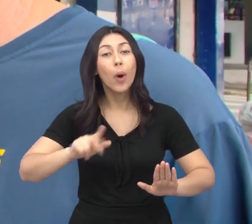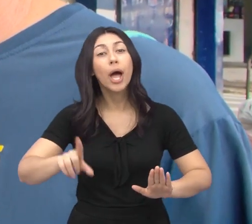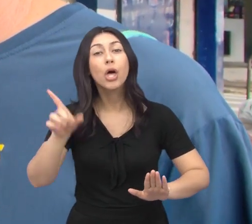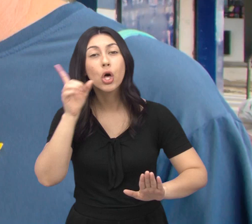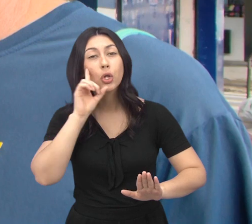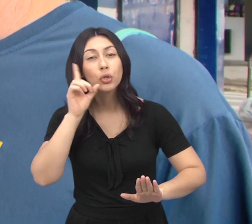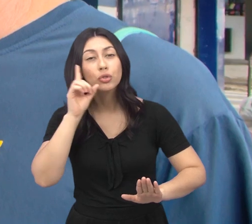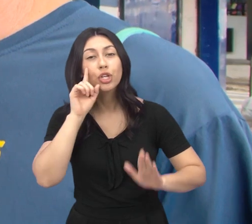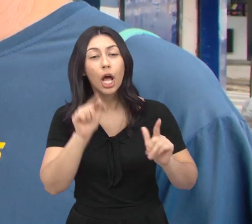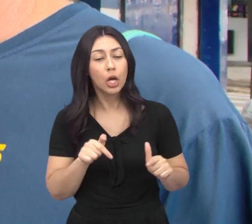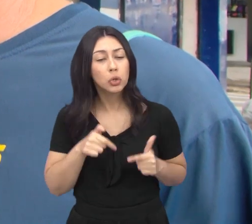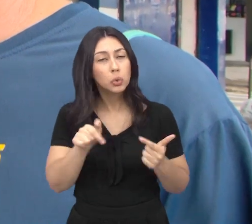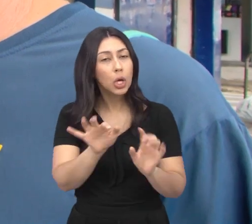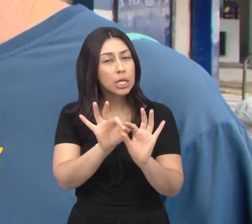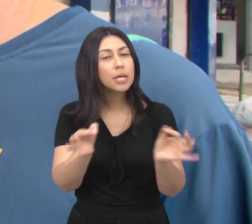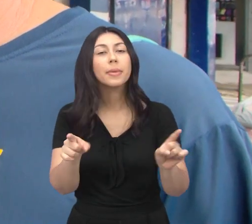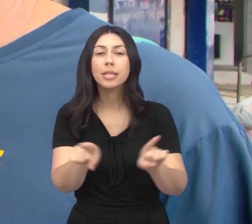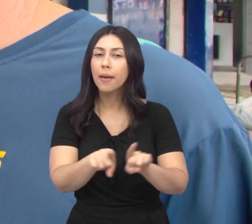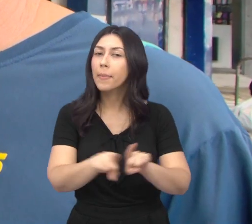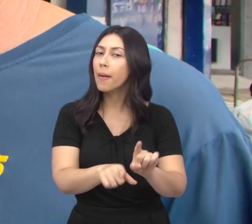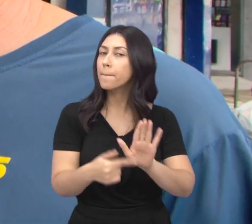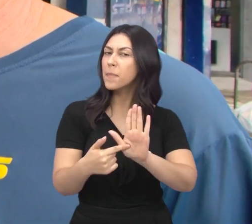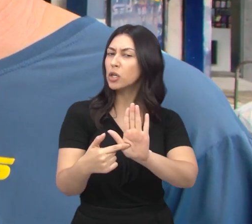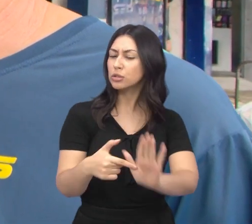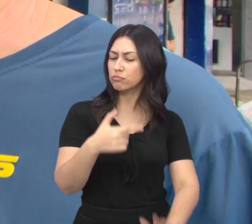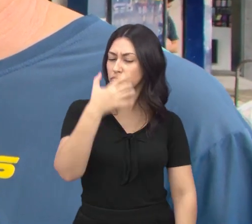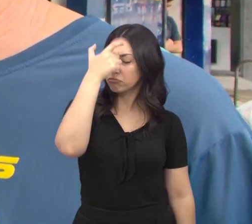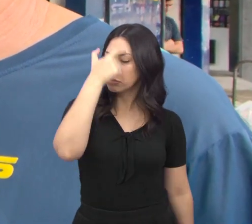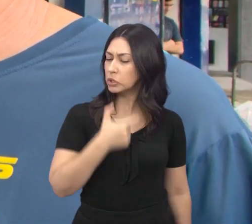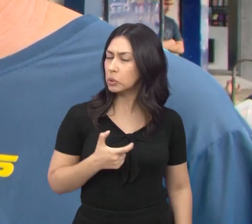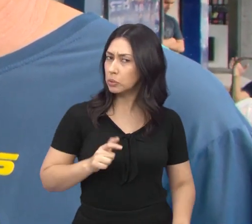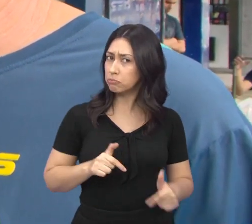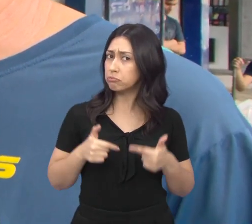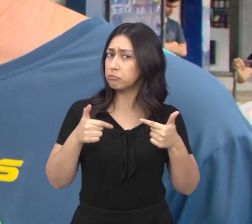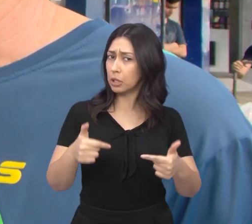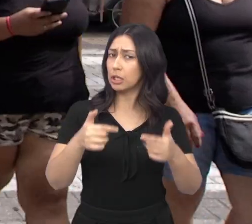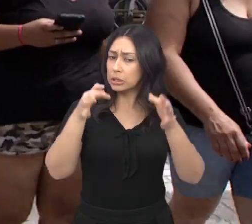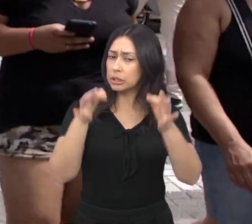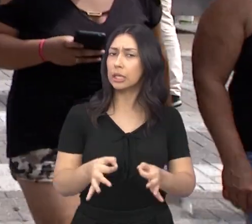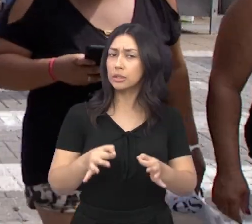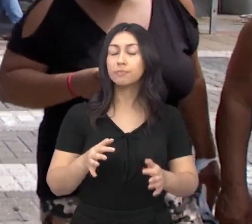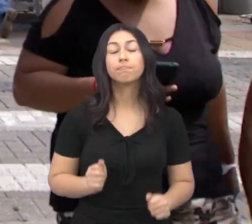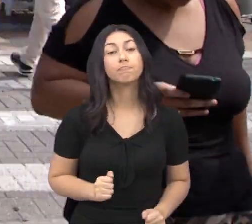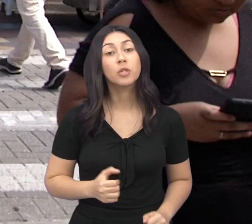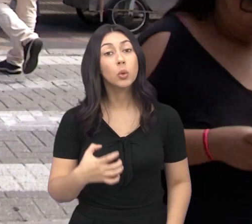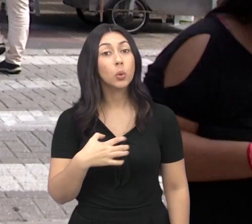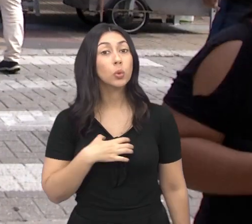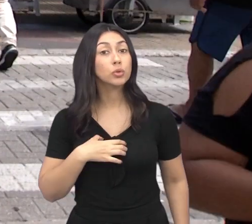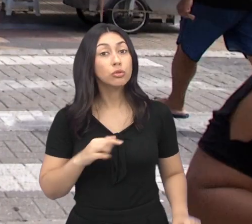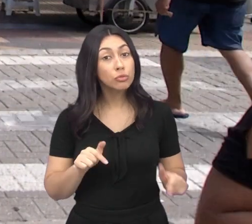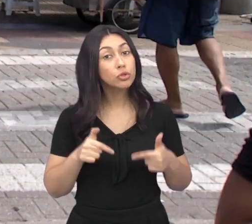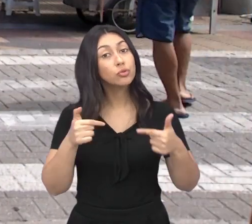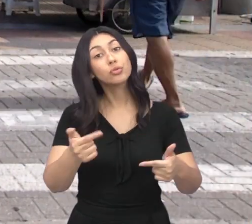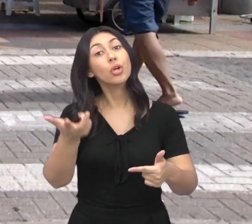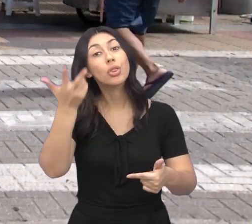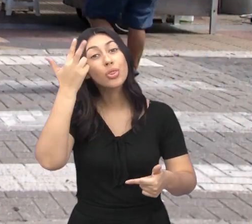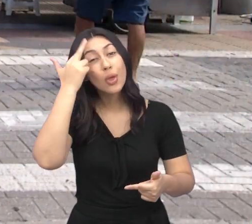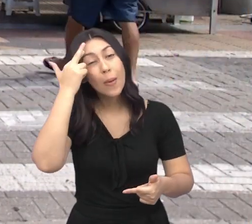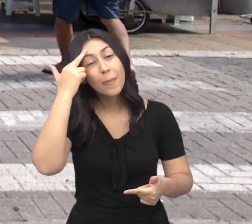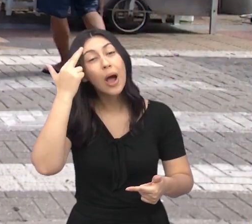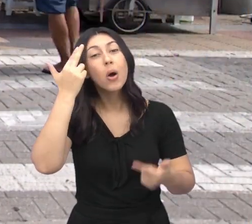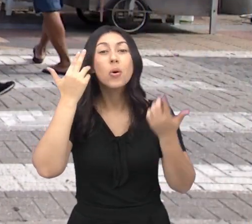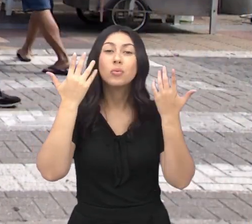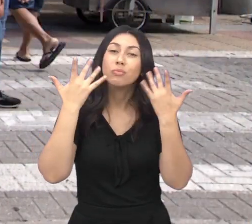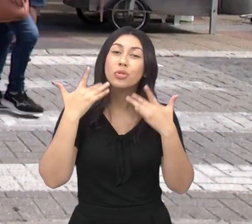né? Os pequenos atos da gente já mostram se você é uma pessoa boa ou não. Essa maneira de agir é tão comum que